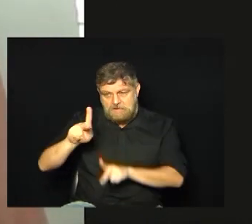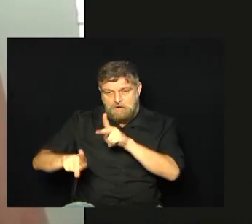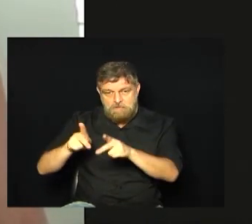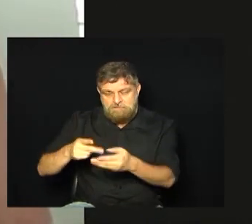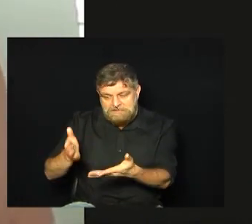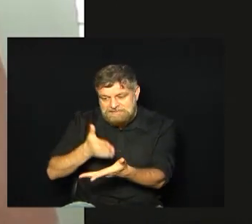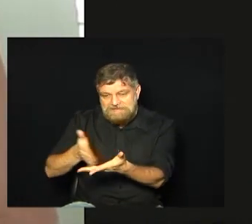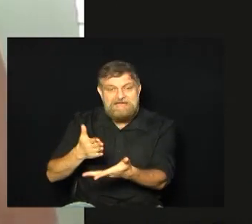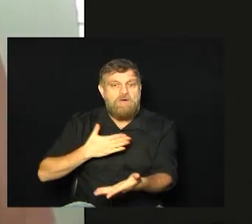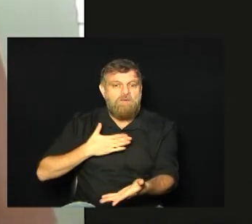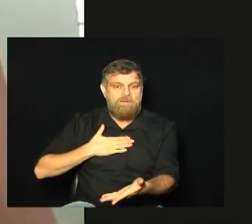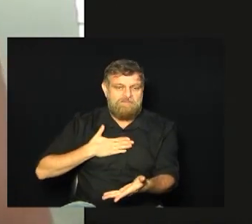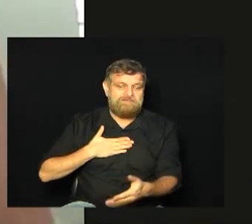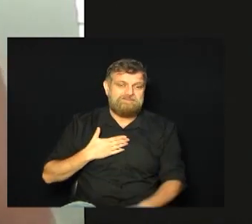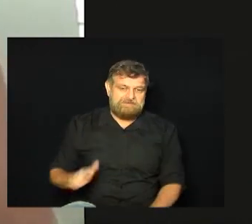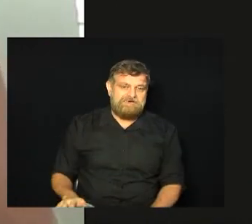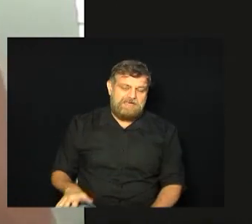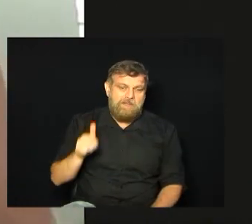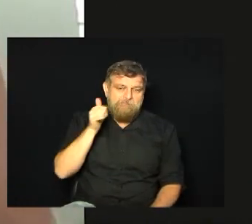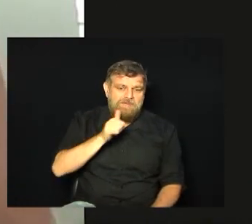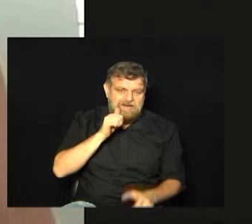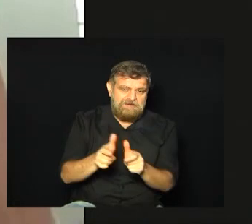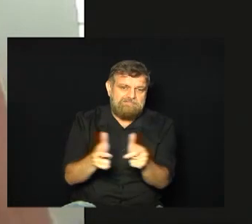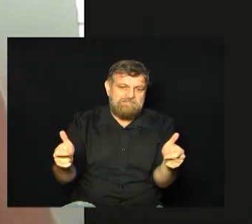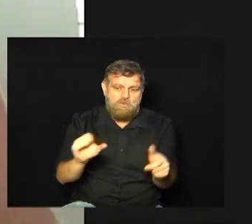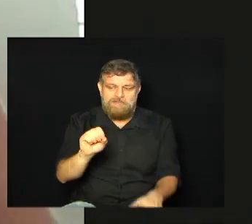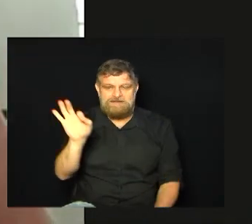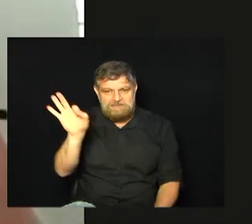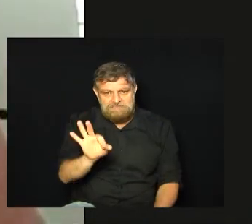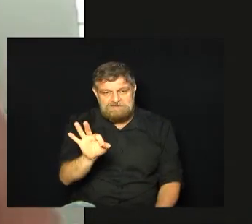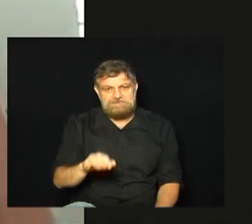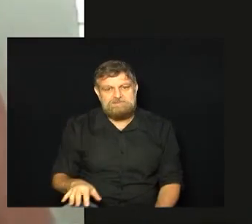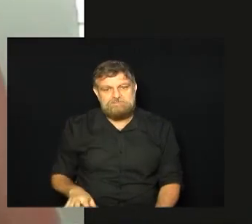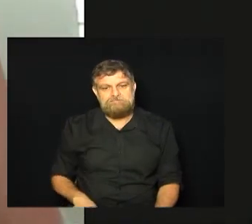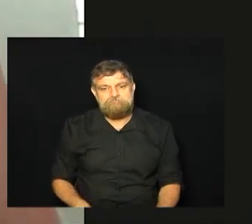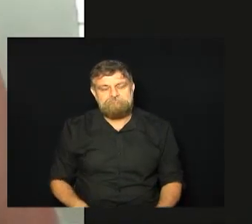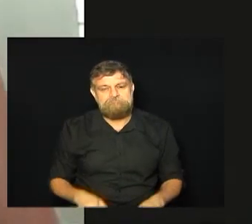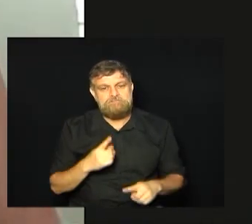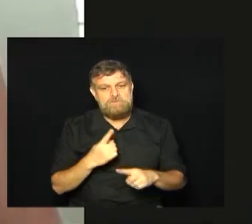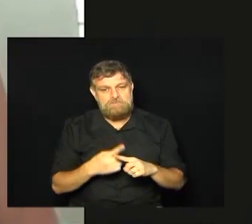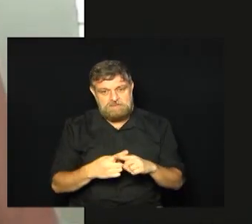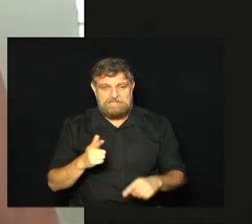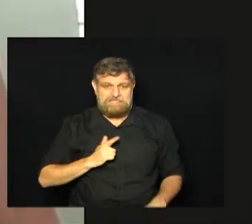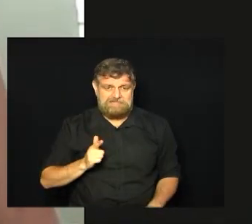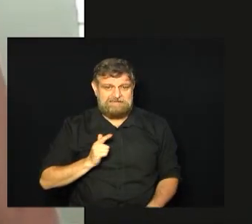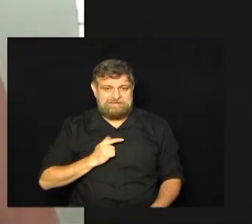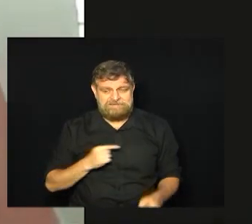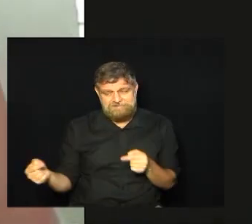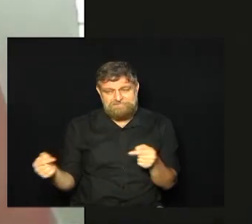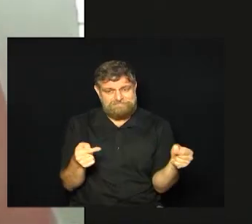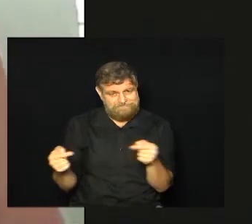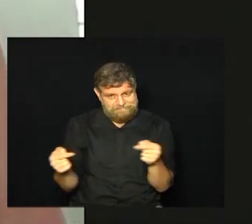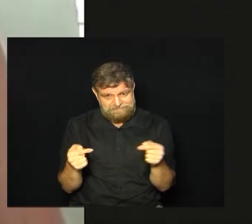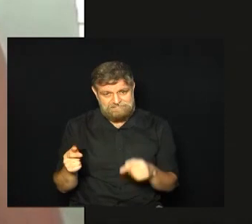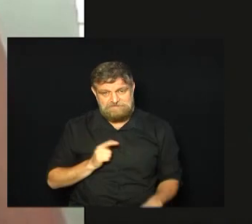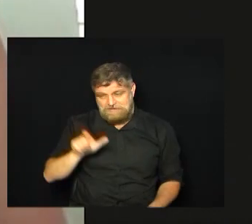são mulheres, né? E é engraçado porque existem divergências. Tem